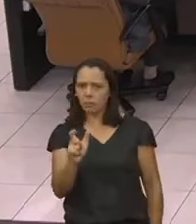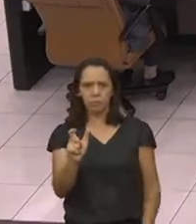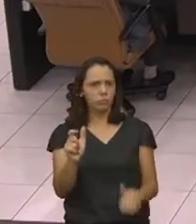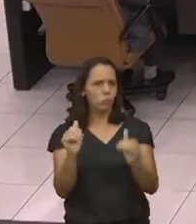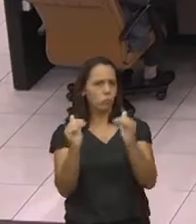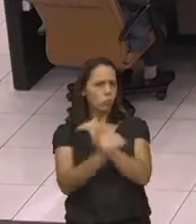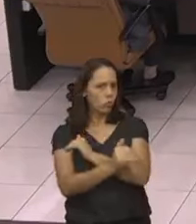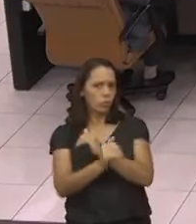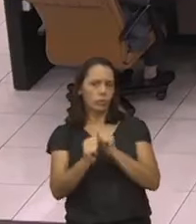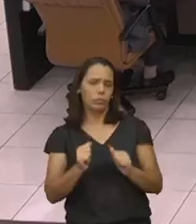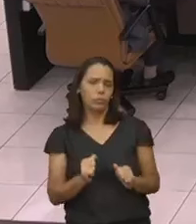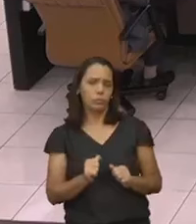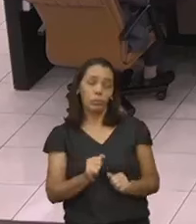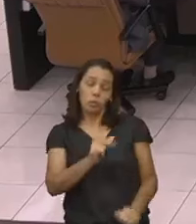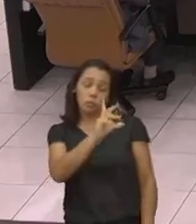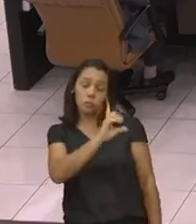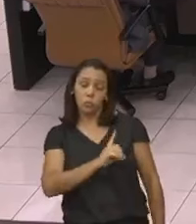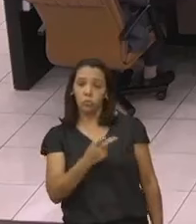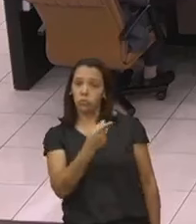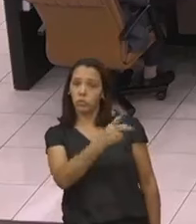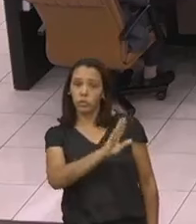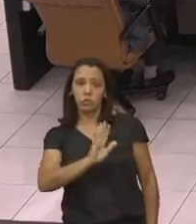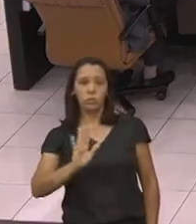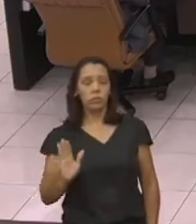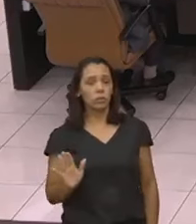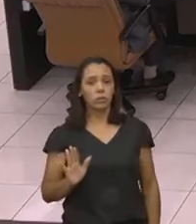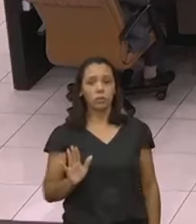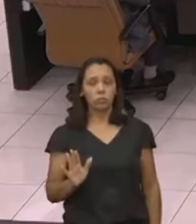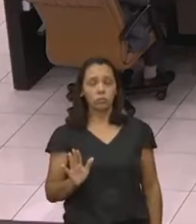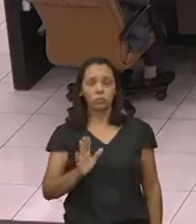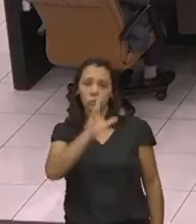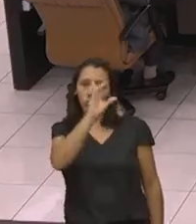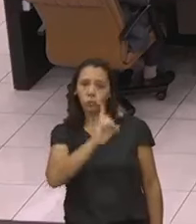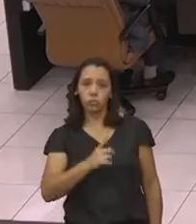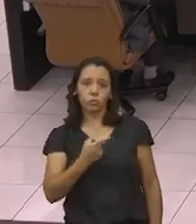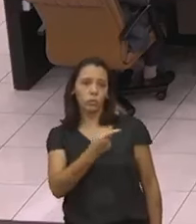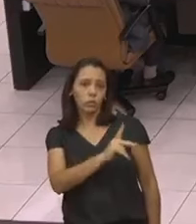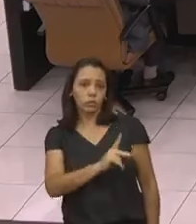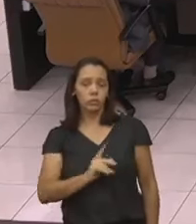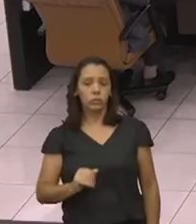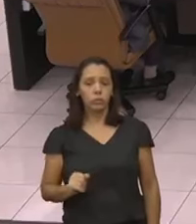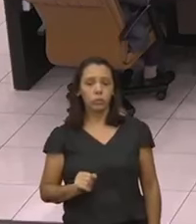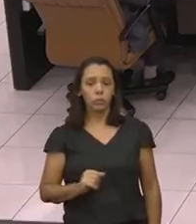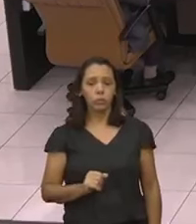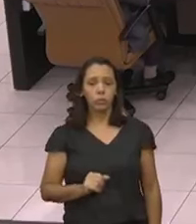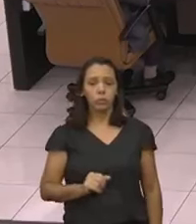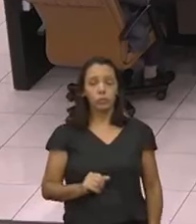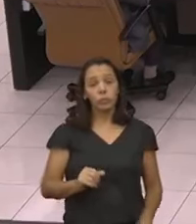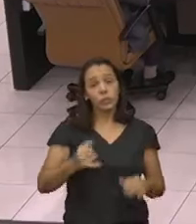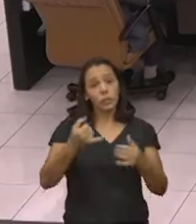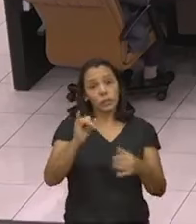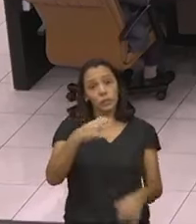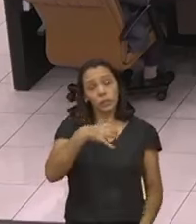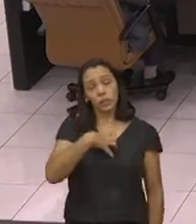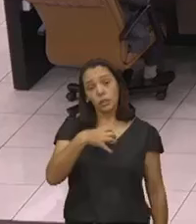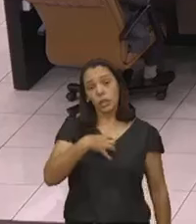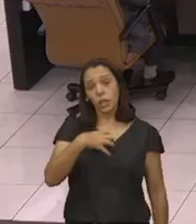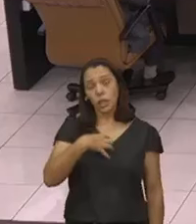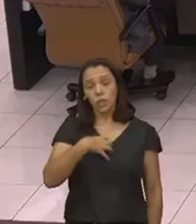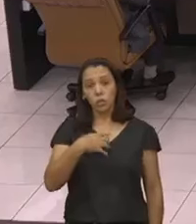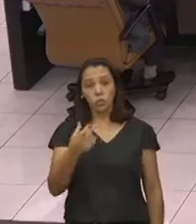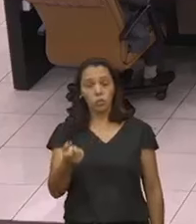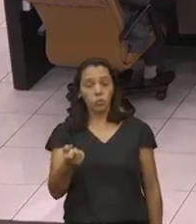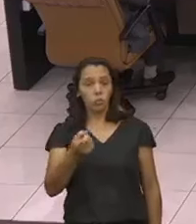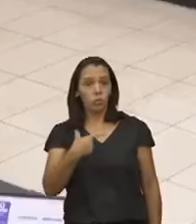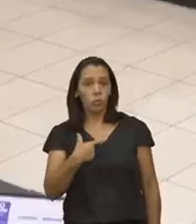do mesmo jeito que eu tenho o direito de subir e falar. Se o senhor se sentiu ofendido, se o senhor se sentiu ofendido, covarde não. Covarde